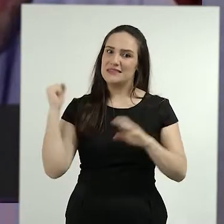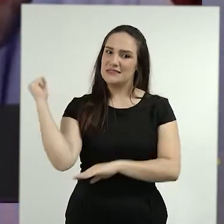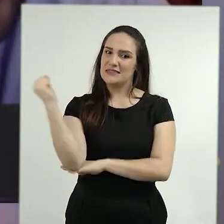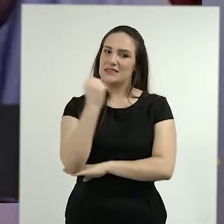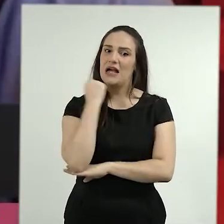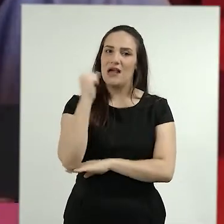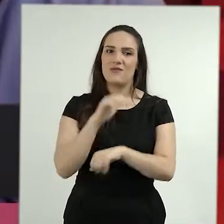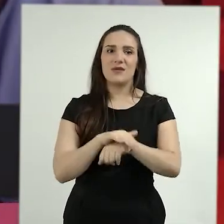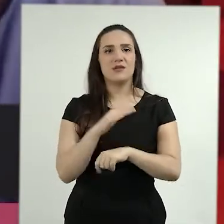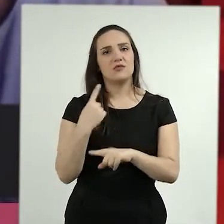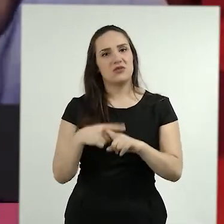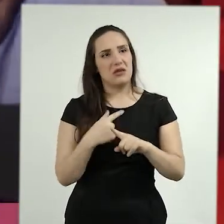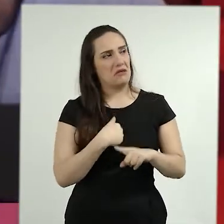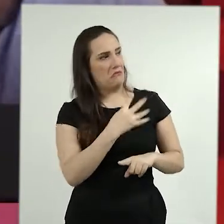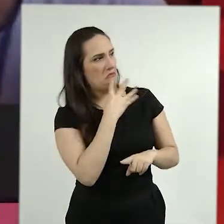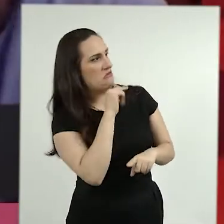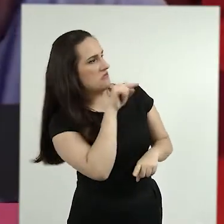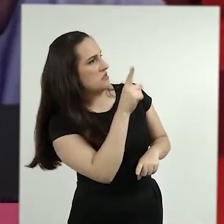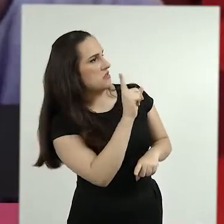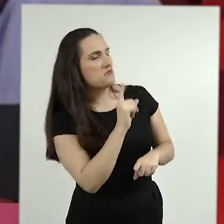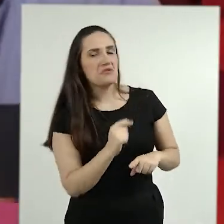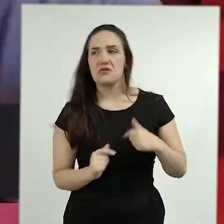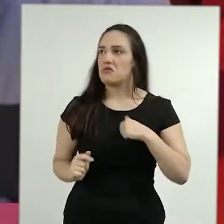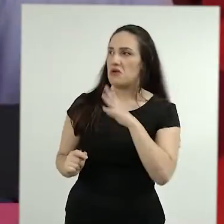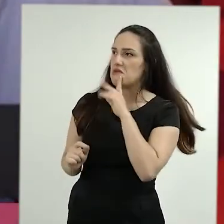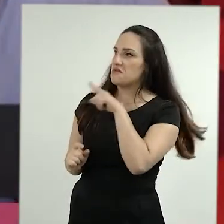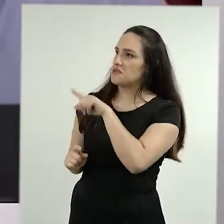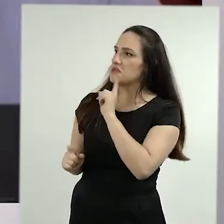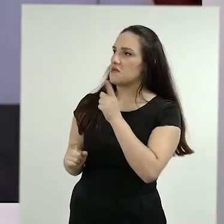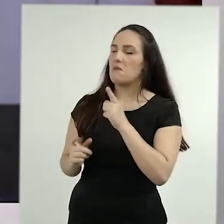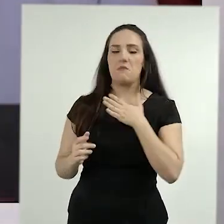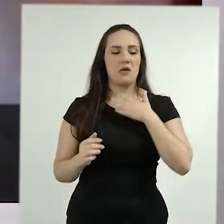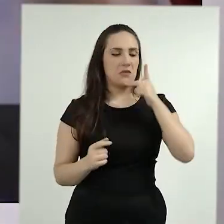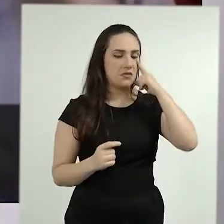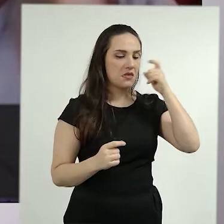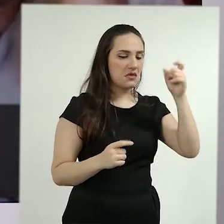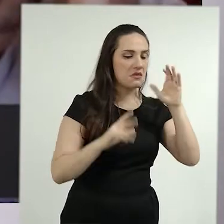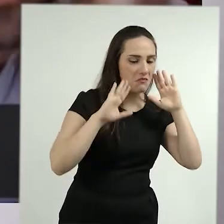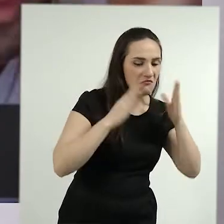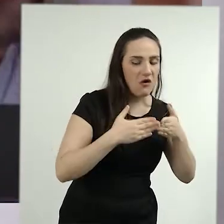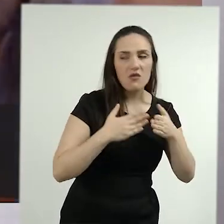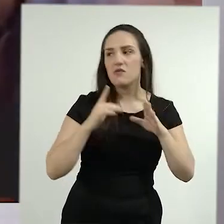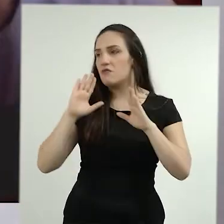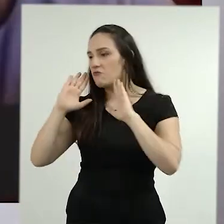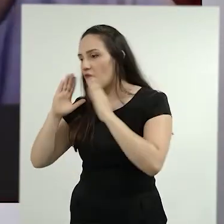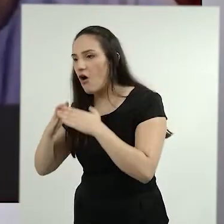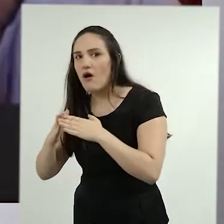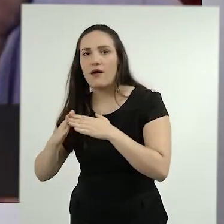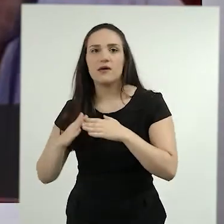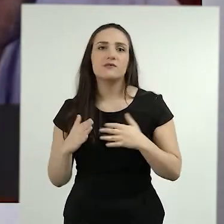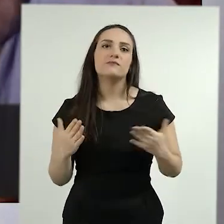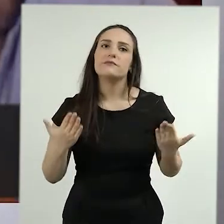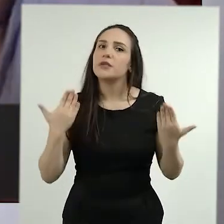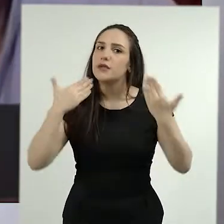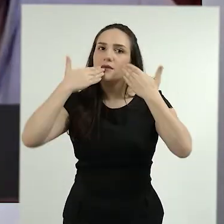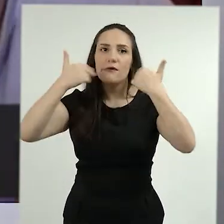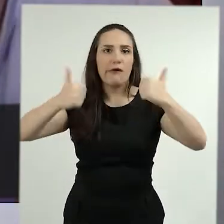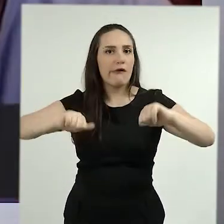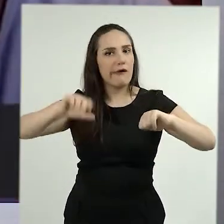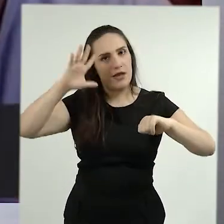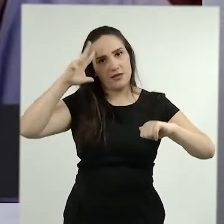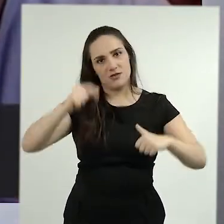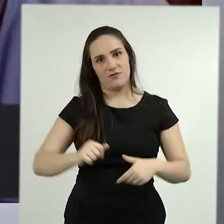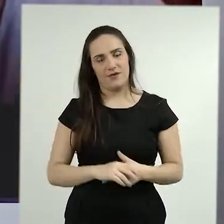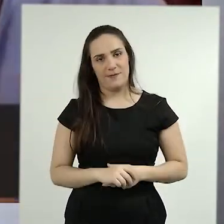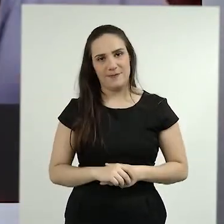é muito maior, porque as pessoas não se gostam, não se conhecem, né, e estão defendendo ali seu interesse. Então, mas a gente acredita, a gente tem visto ao longo